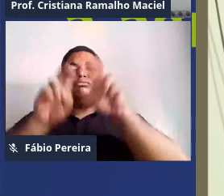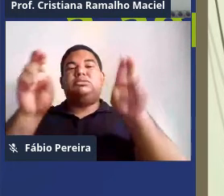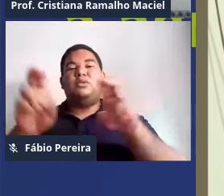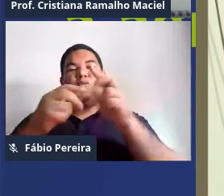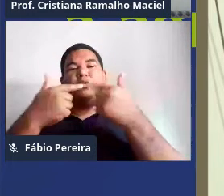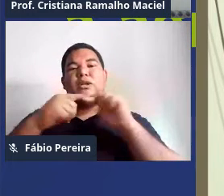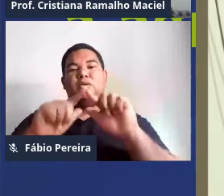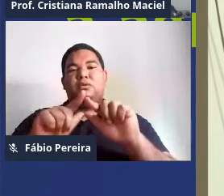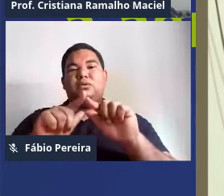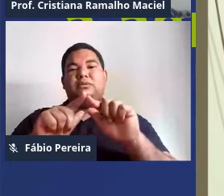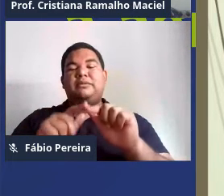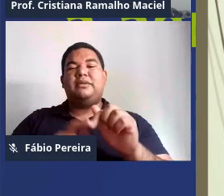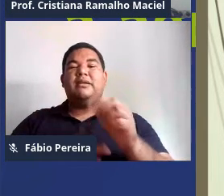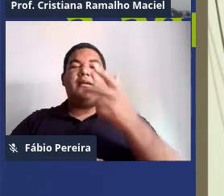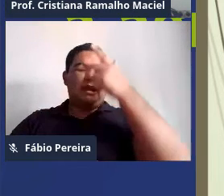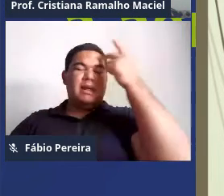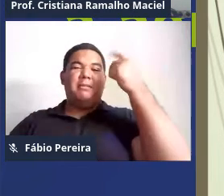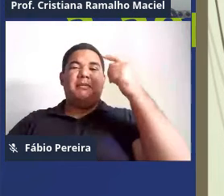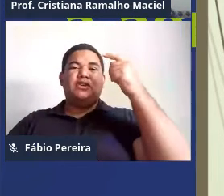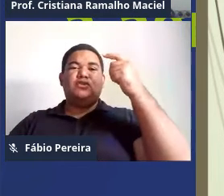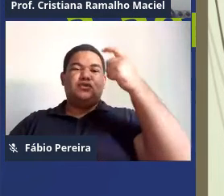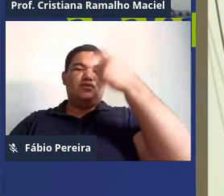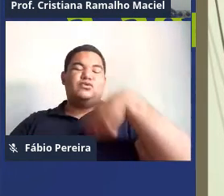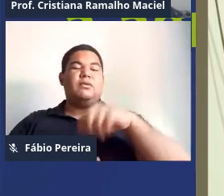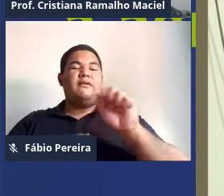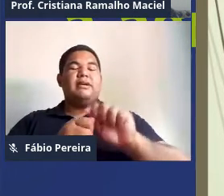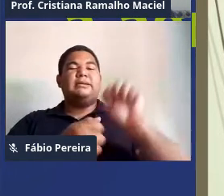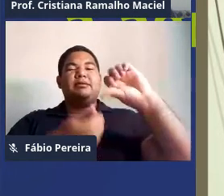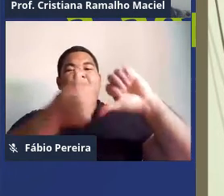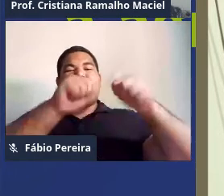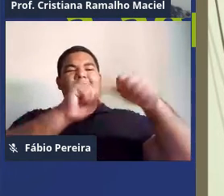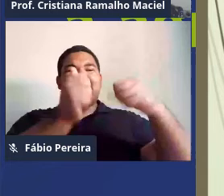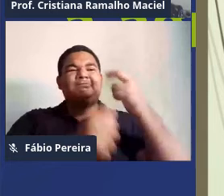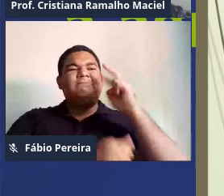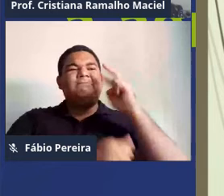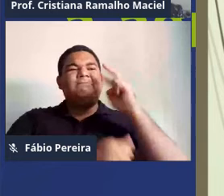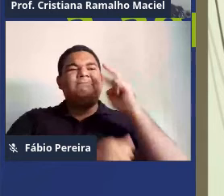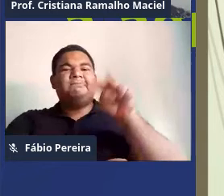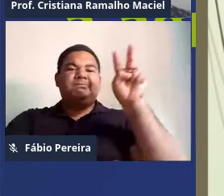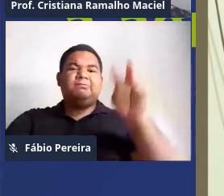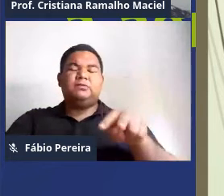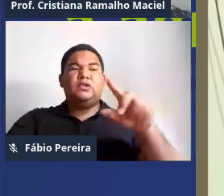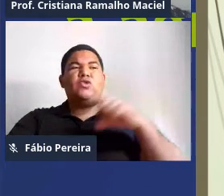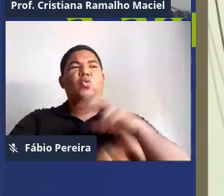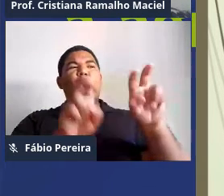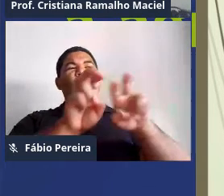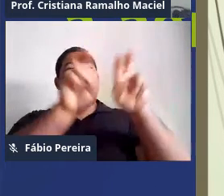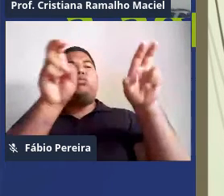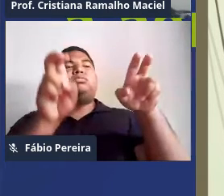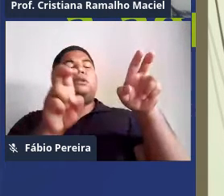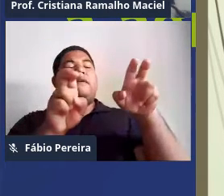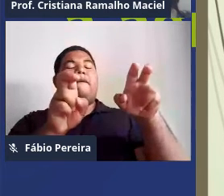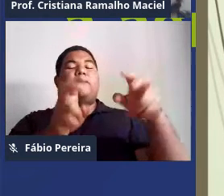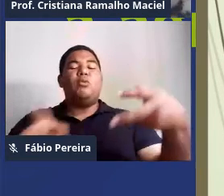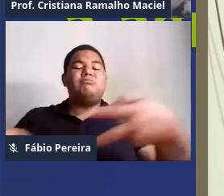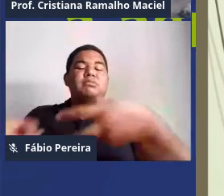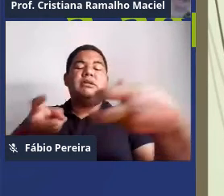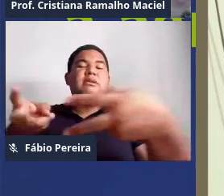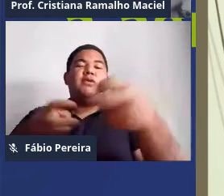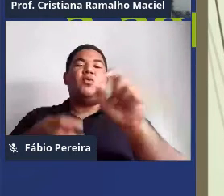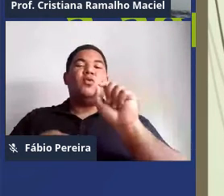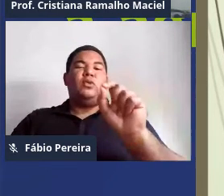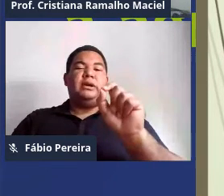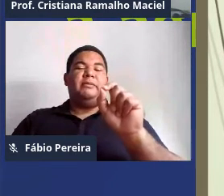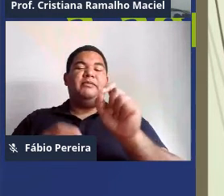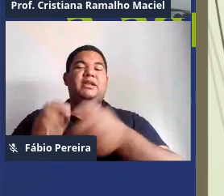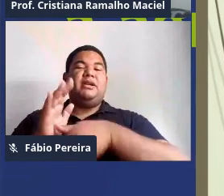o lado do homem, que precisa analisar para ver o que é que o computador conseguiu captar daquilo que começou.